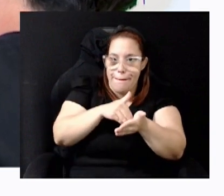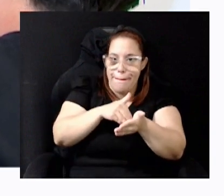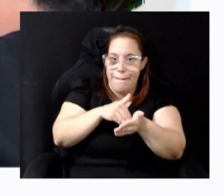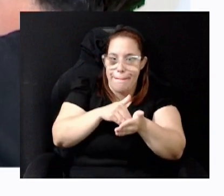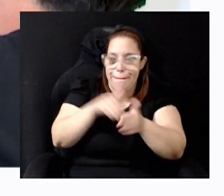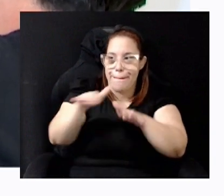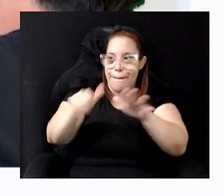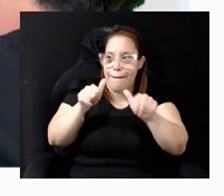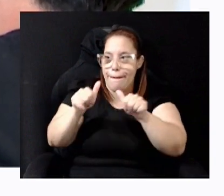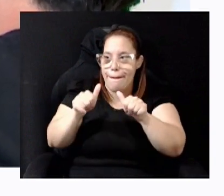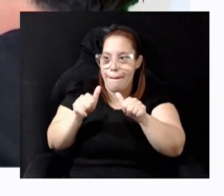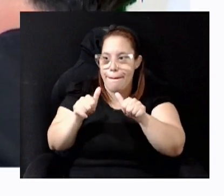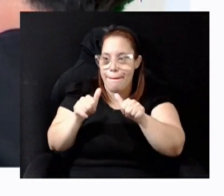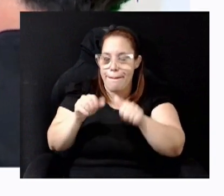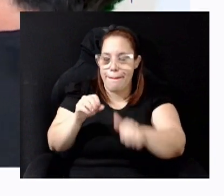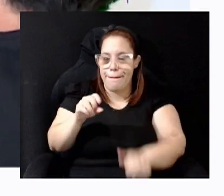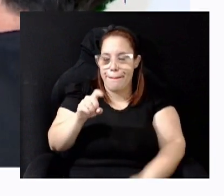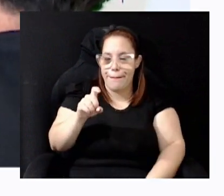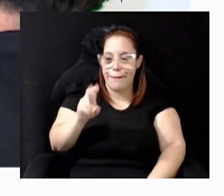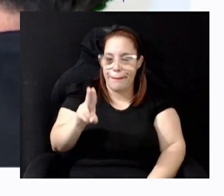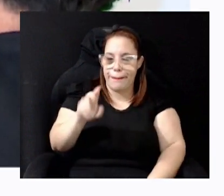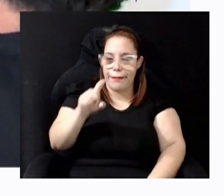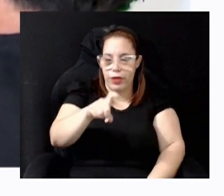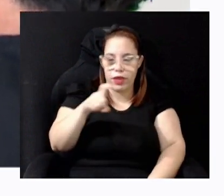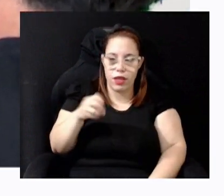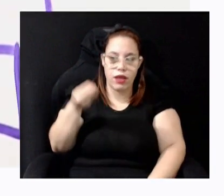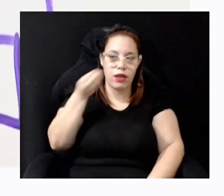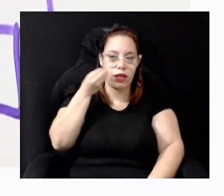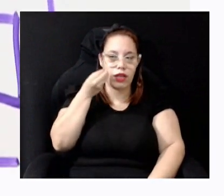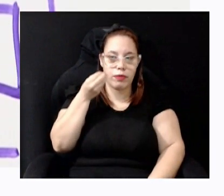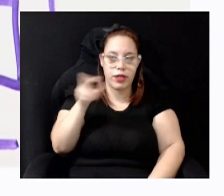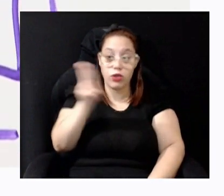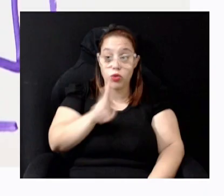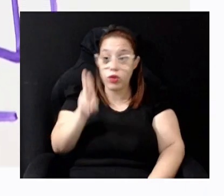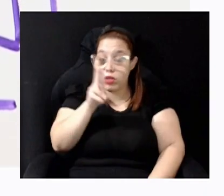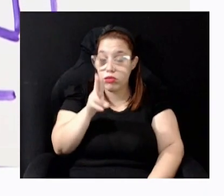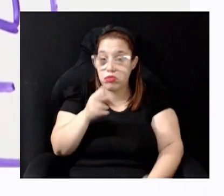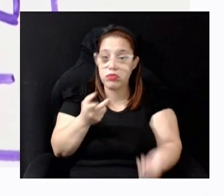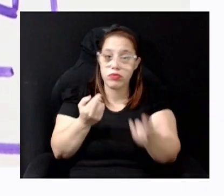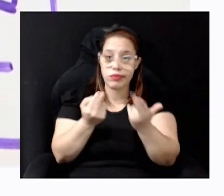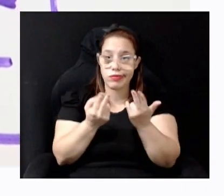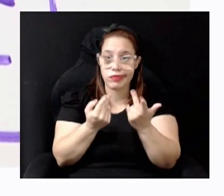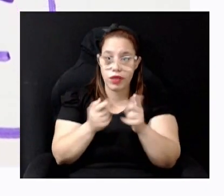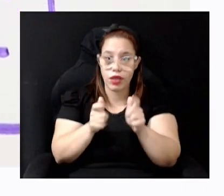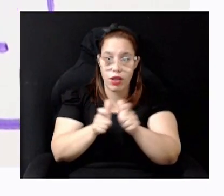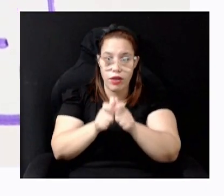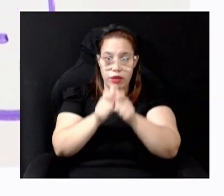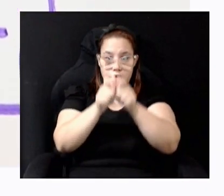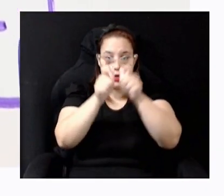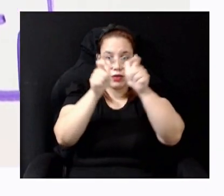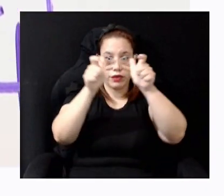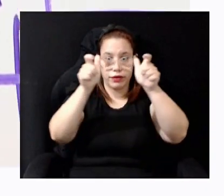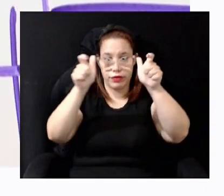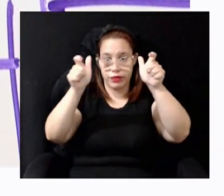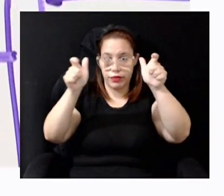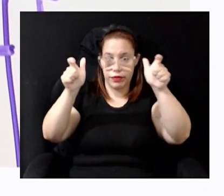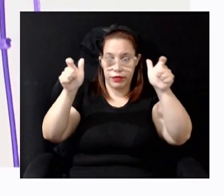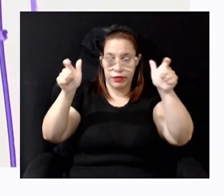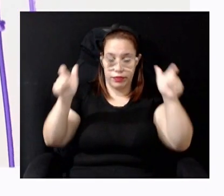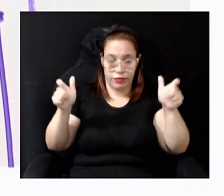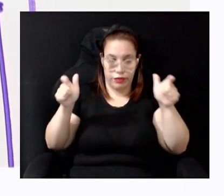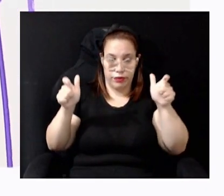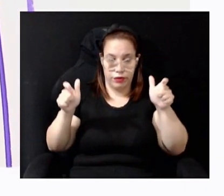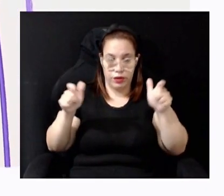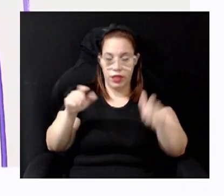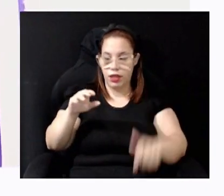de UX designer, né, o design de experiência do usuário, está mais relacionado a esse crescimento do mercado de startups,